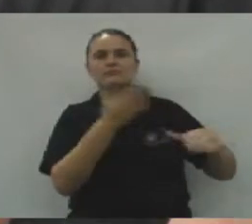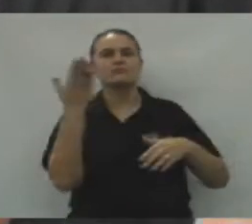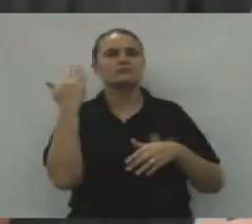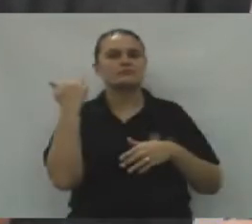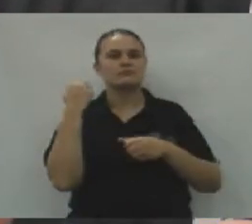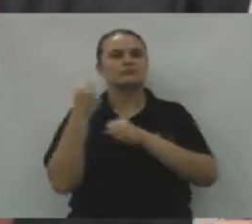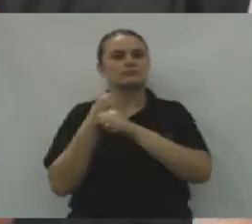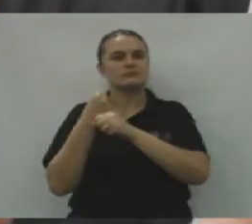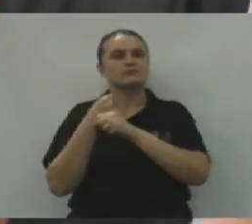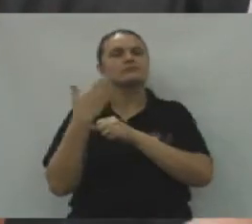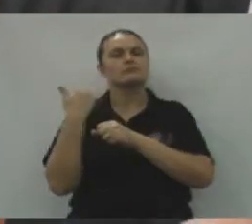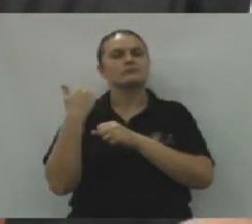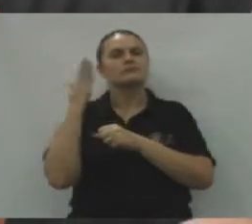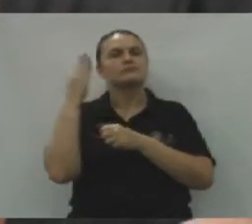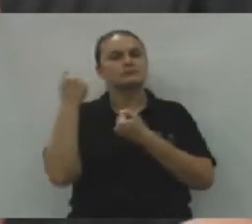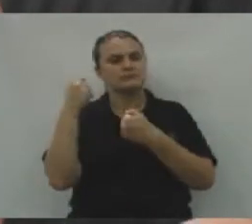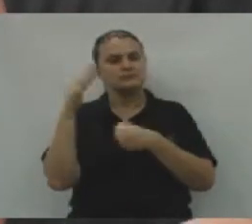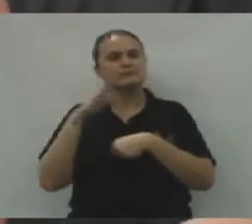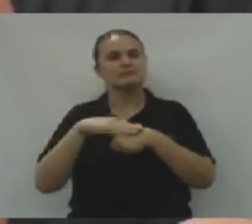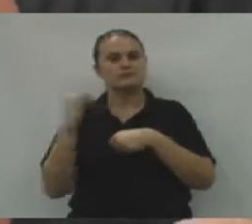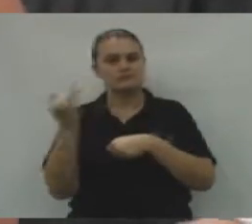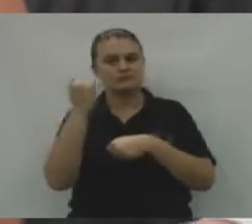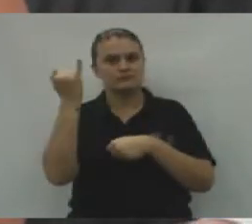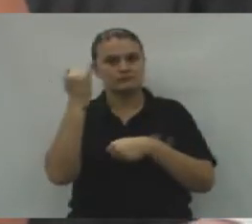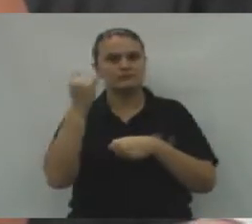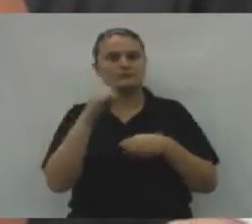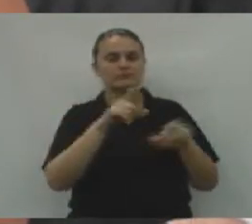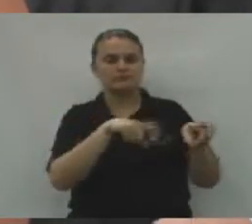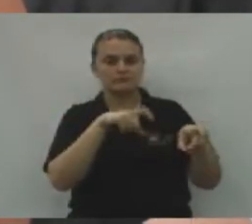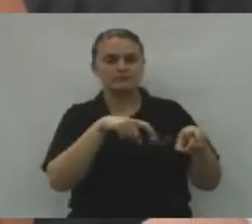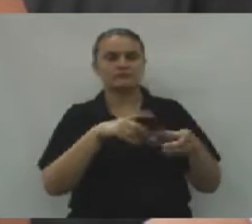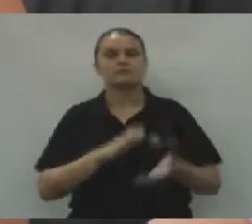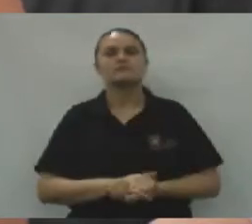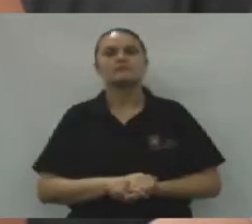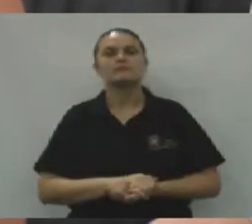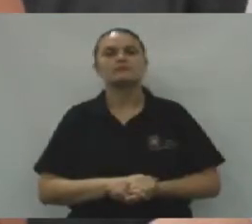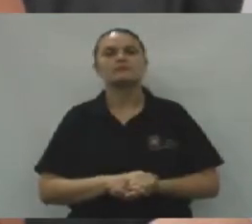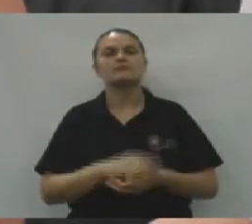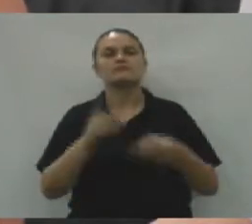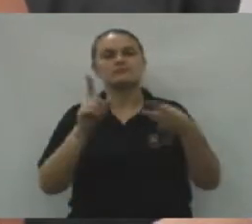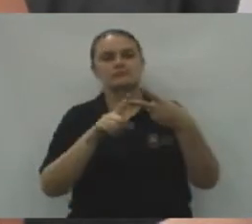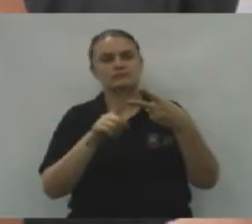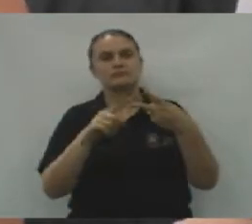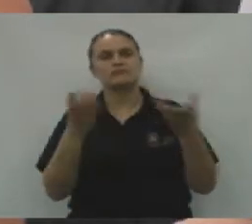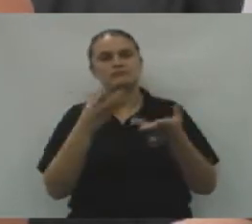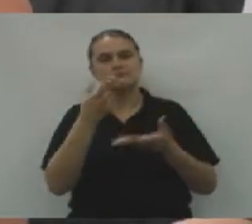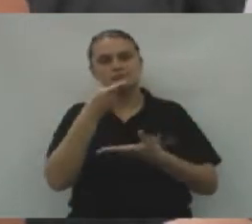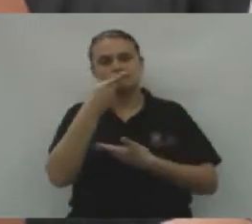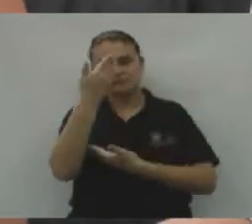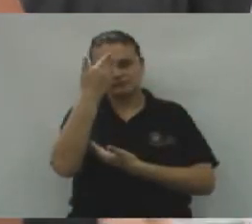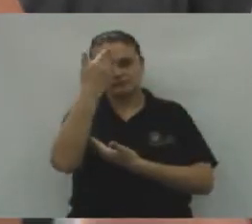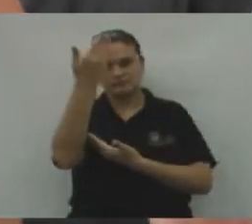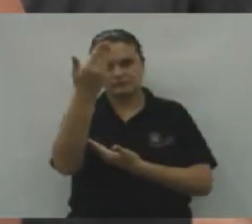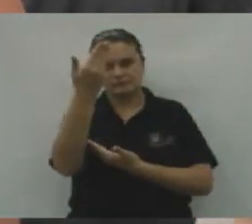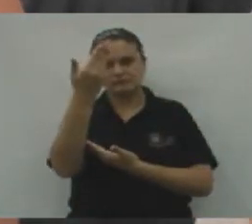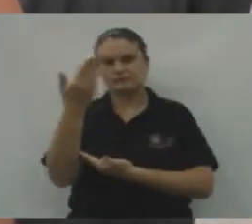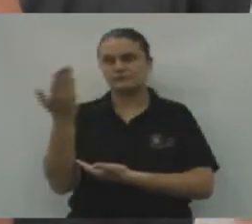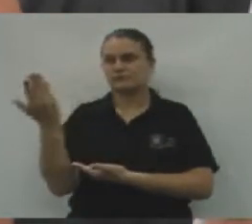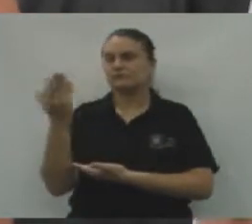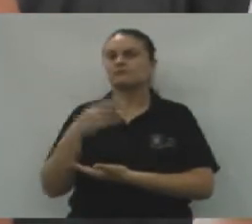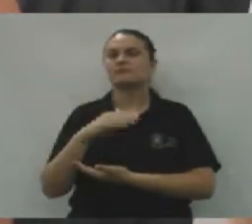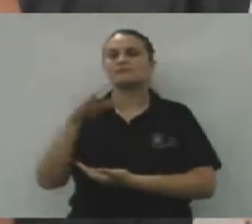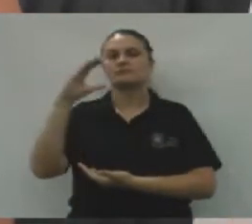e uma é a agricultura, que a gente tem que favorecer cada dia mais. A outra coisa, quero falar, agradecer ao nobre